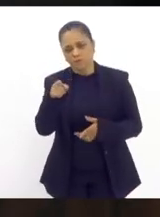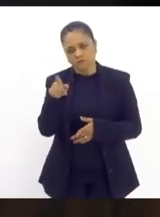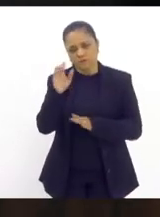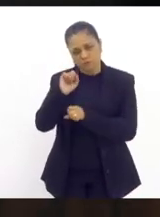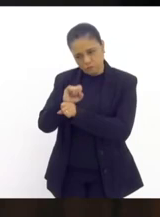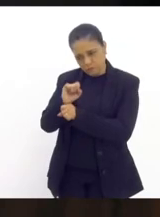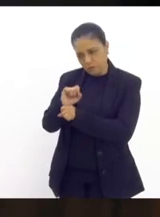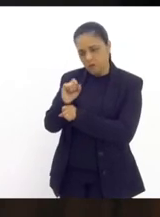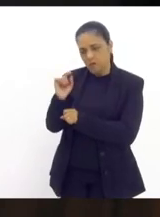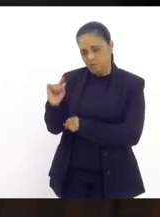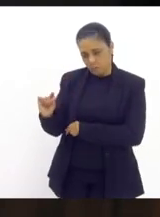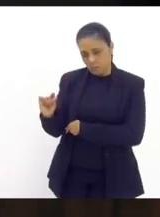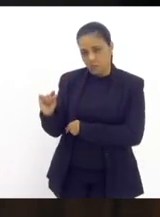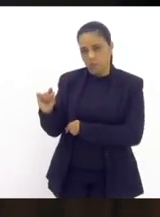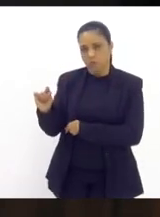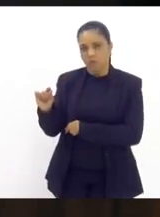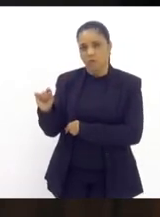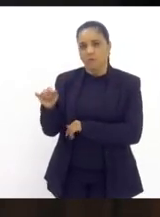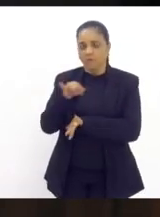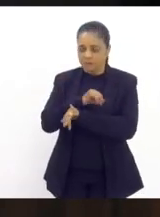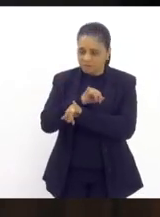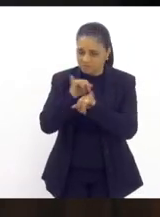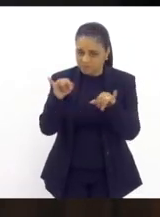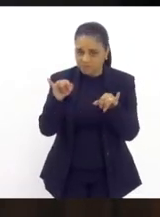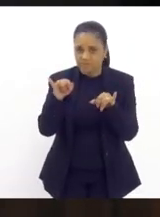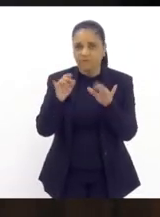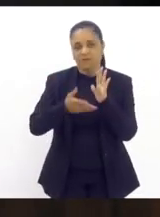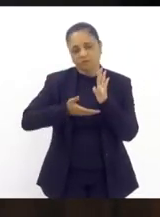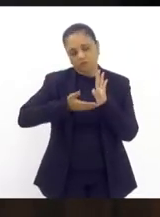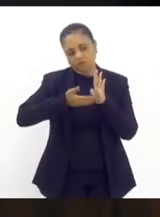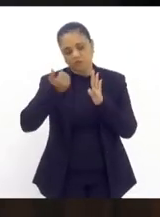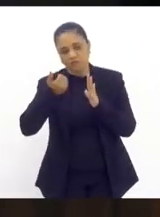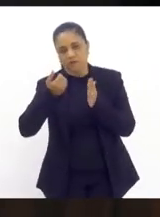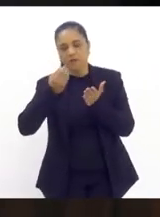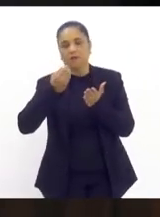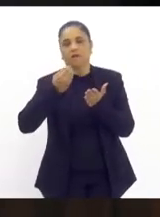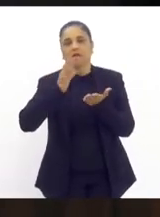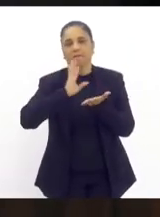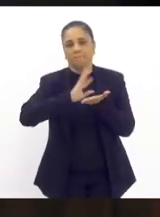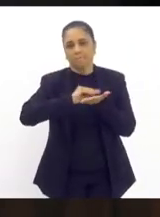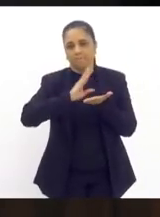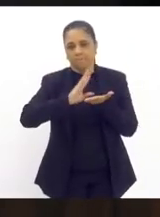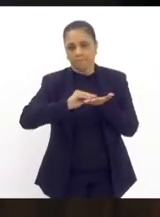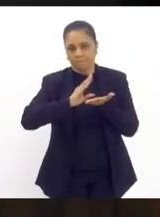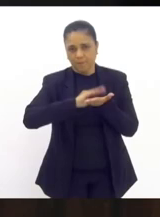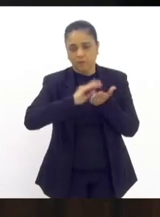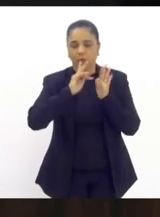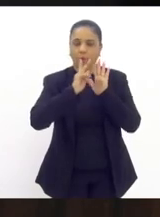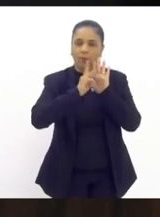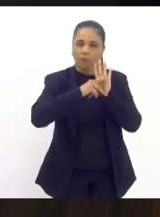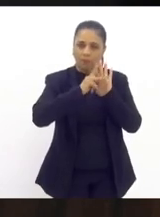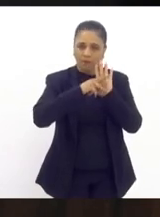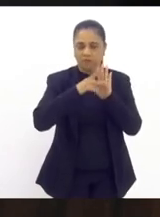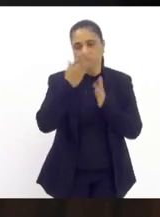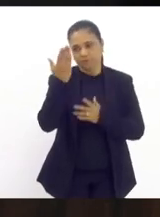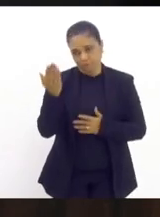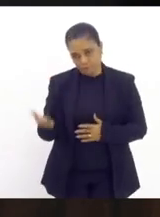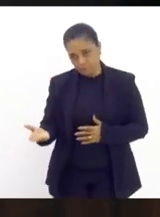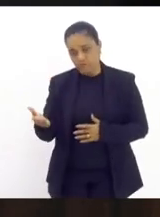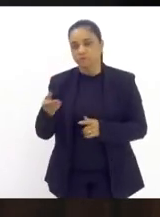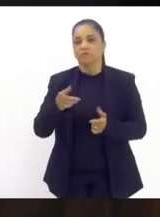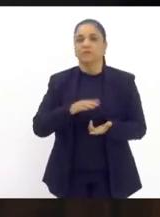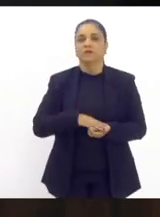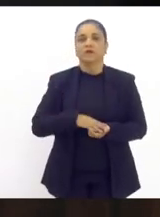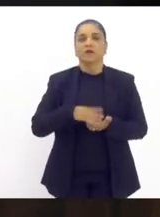pouquinho que era para cantar né a retirada de pau todo o projeto de vossa excelência nada mais